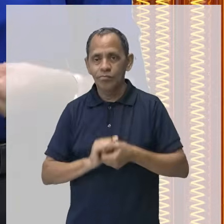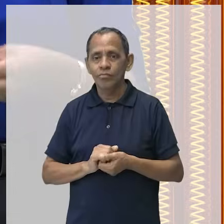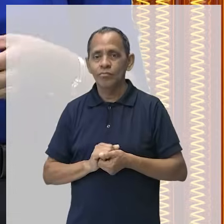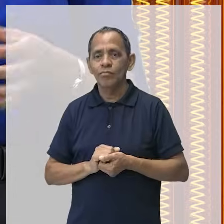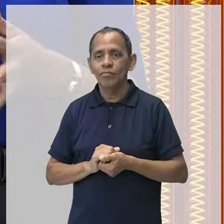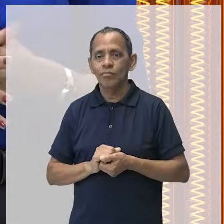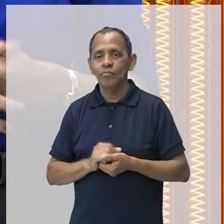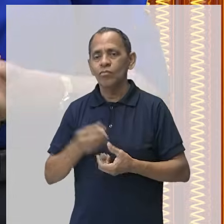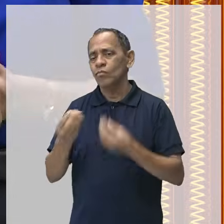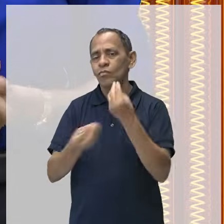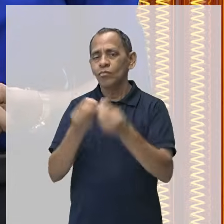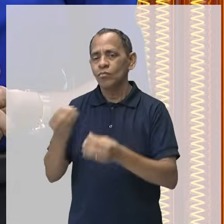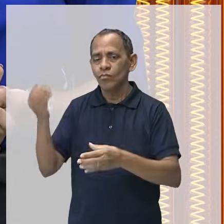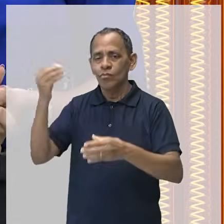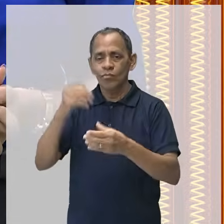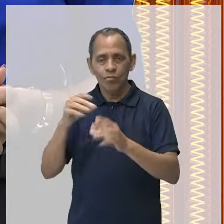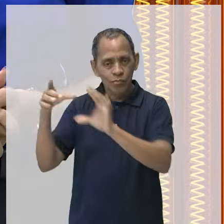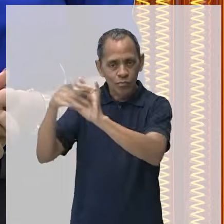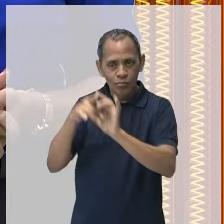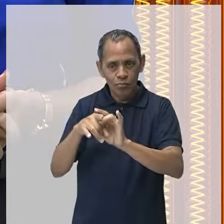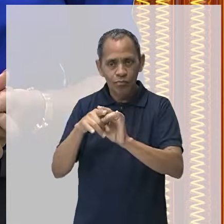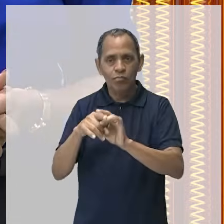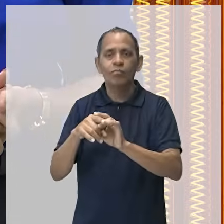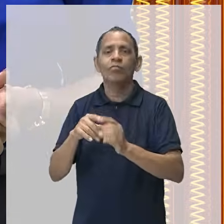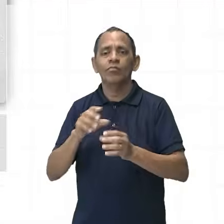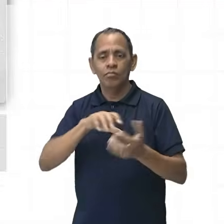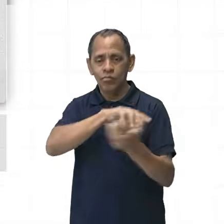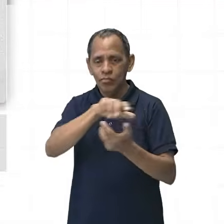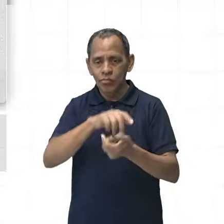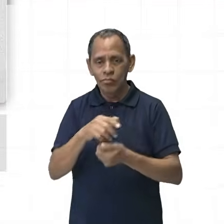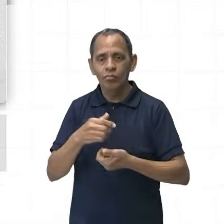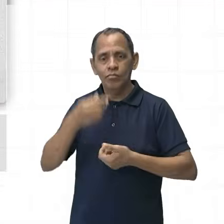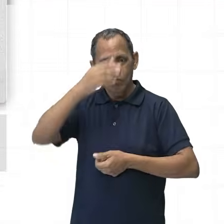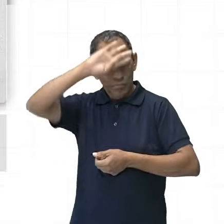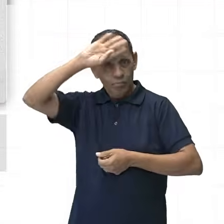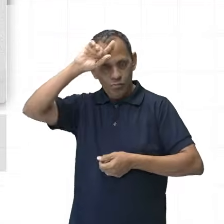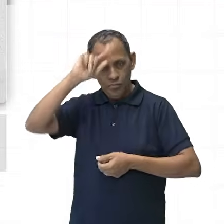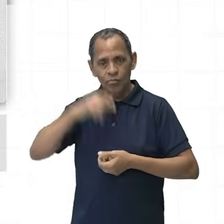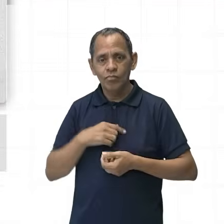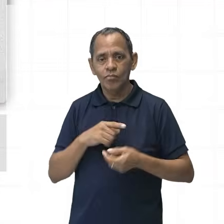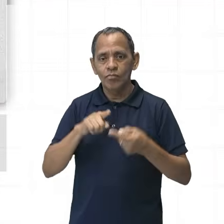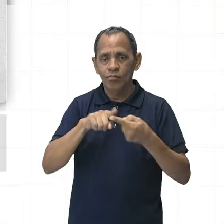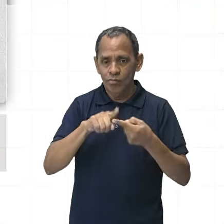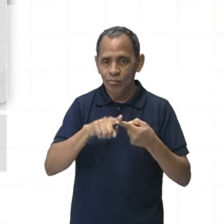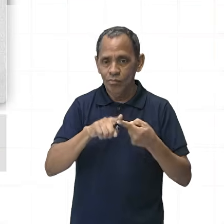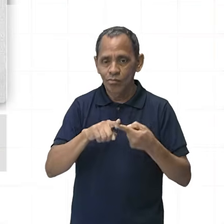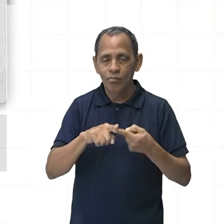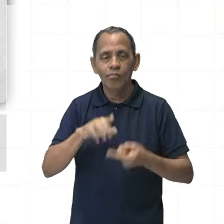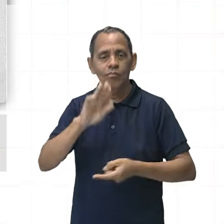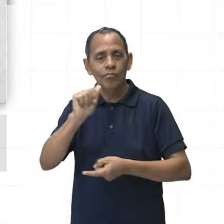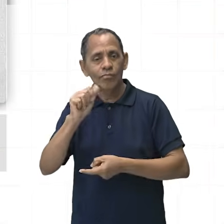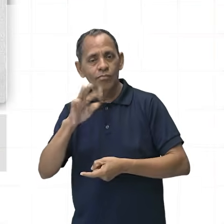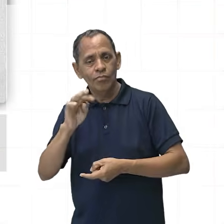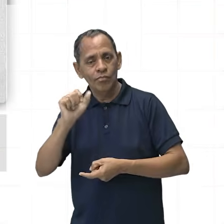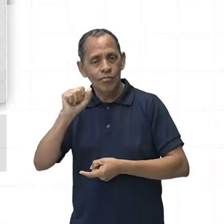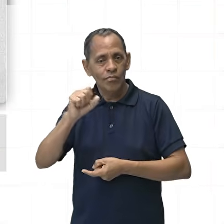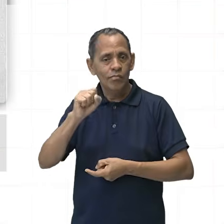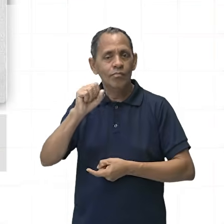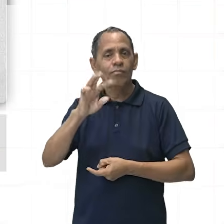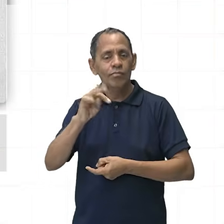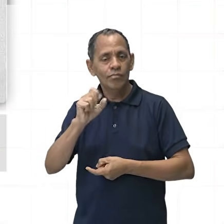época. Então, vamos lá, conhecer o contexto da Revolução Cubana. Ditadura de Fulgêncio